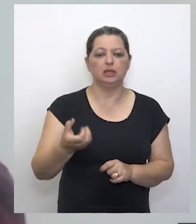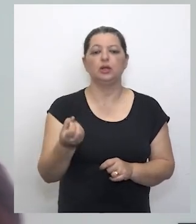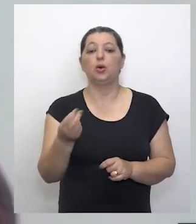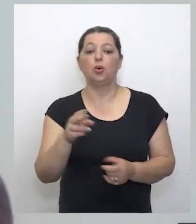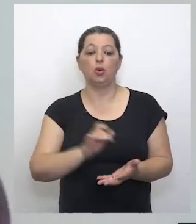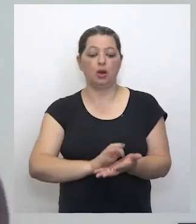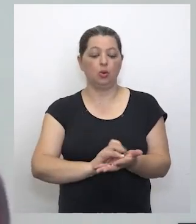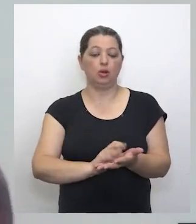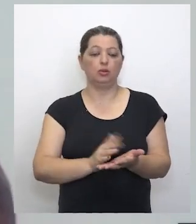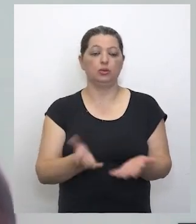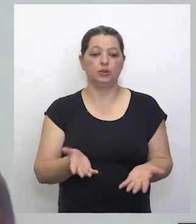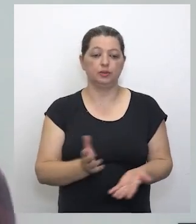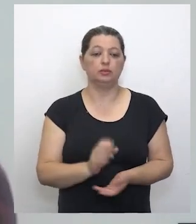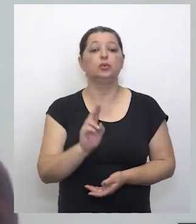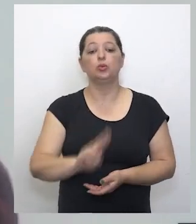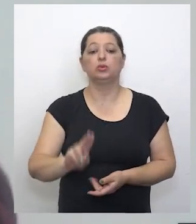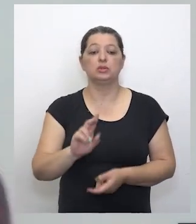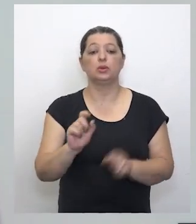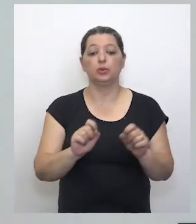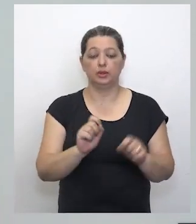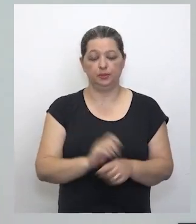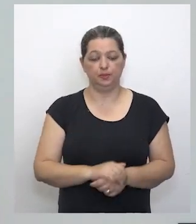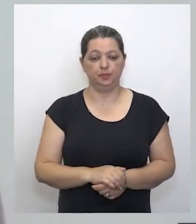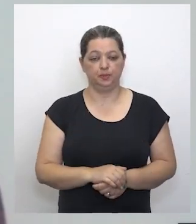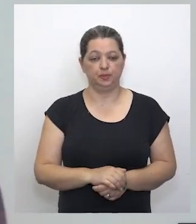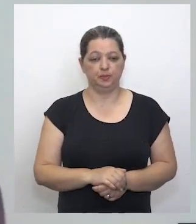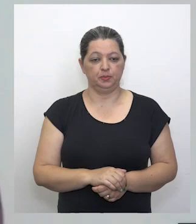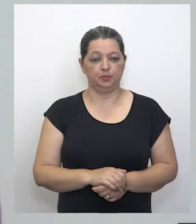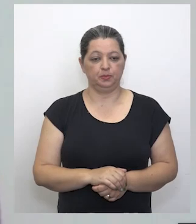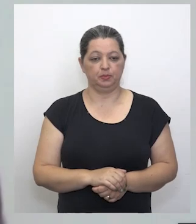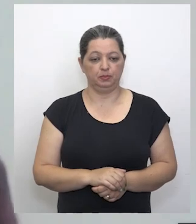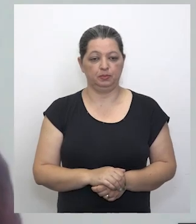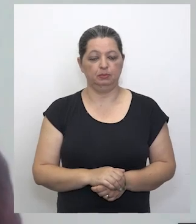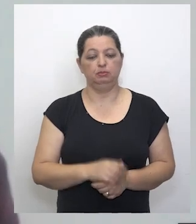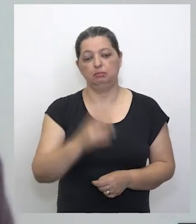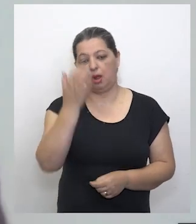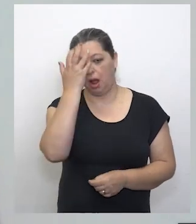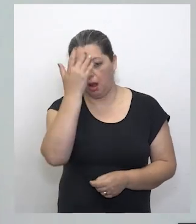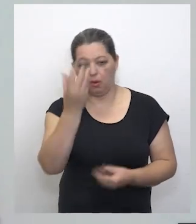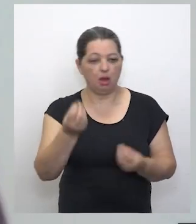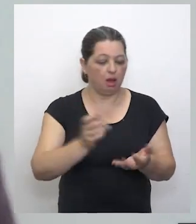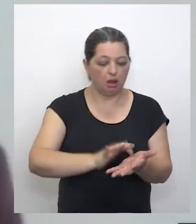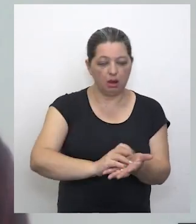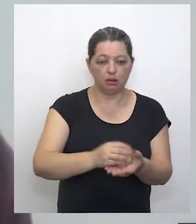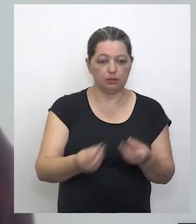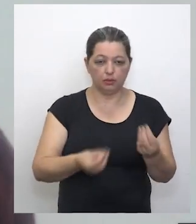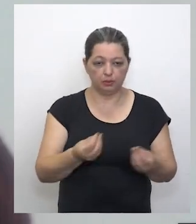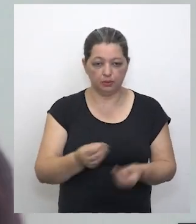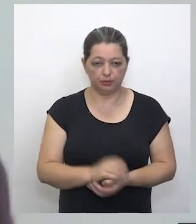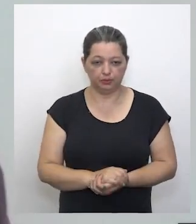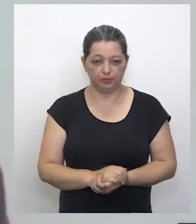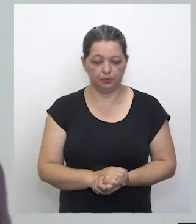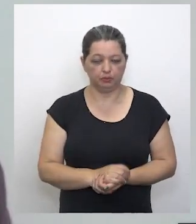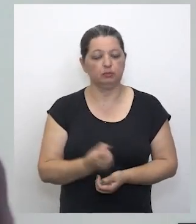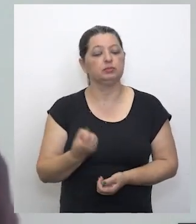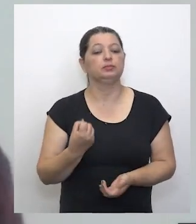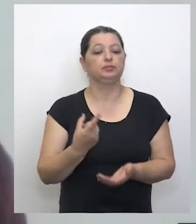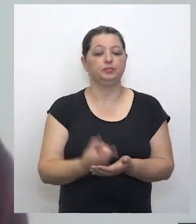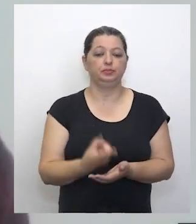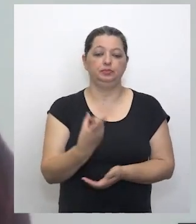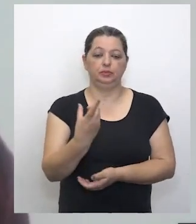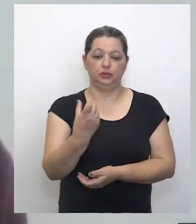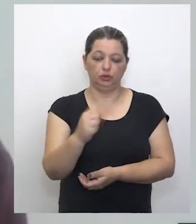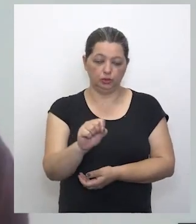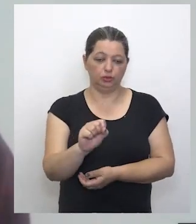O que a gente vai utilizar para a realização desses cálculos? Se eu comprar um produto que custa R$18 e